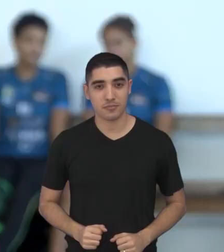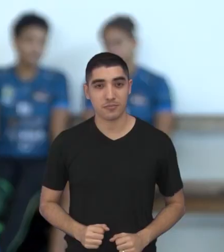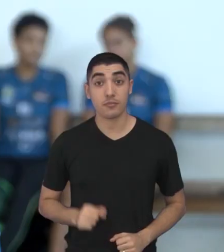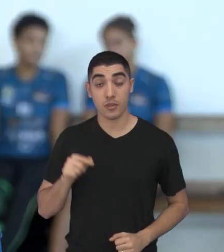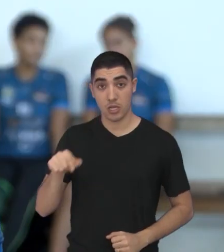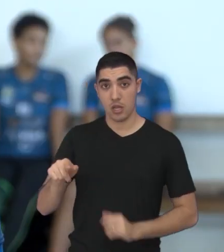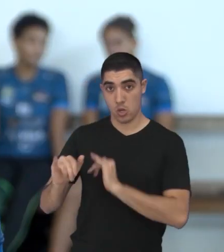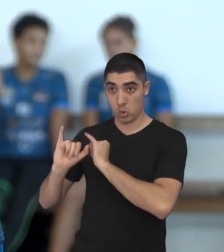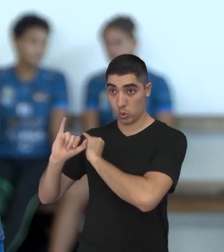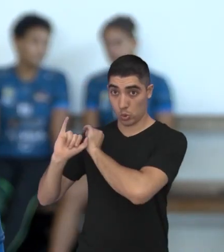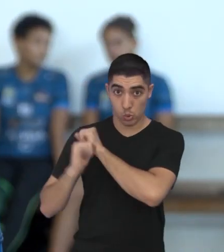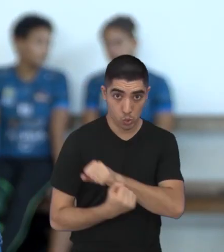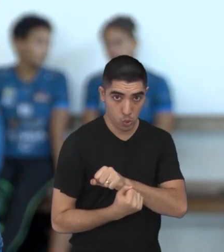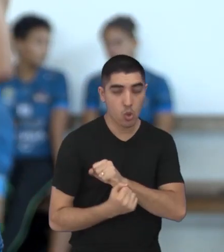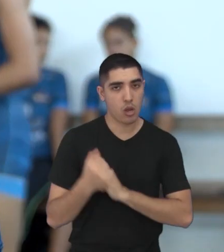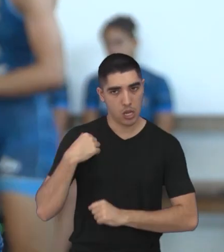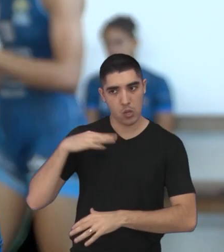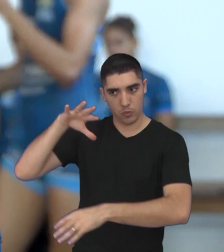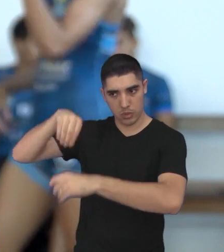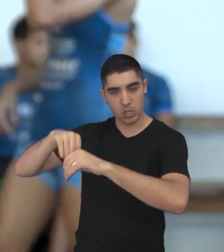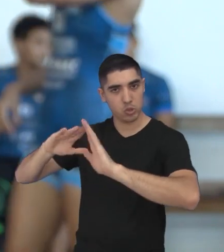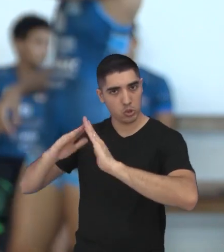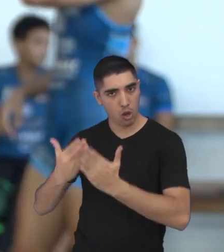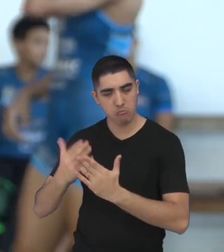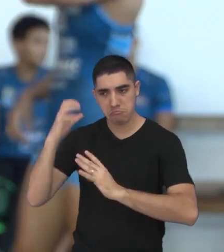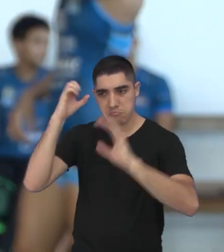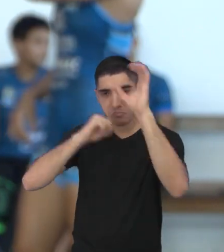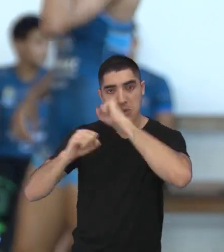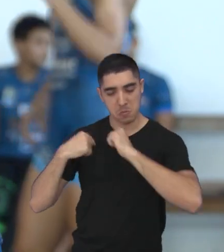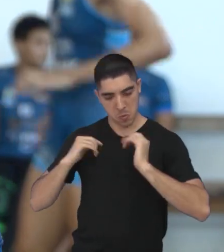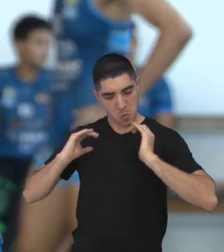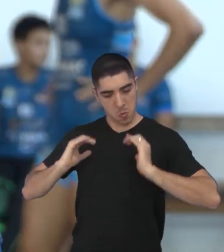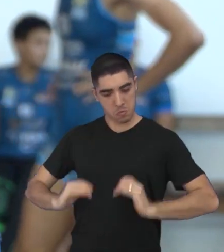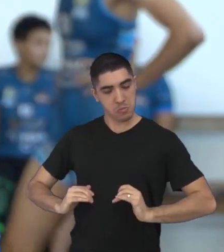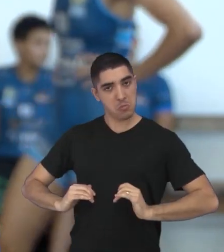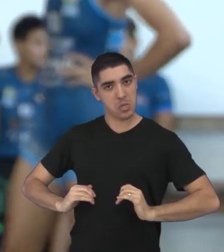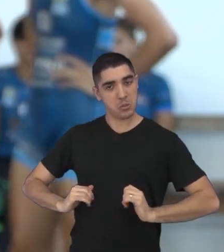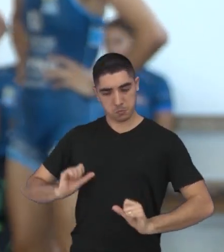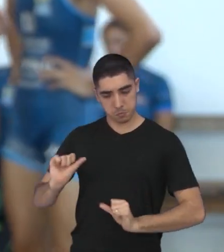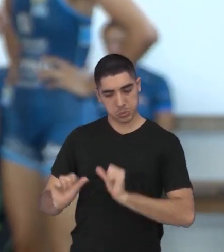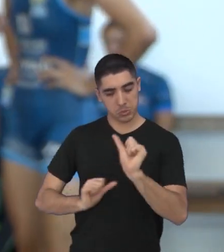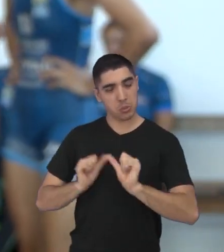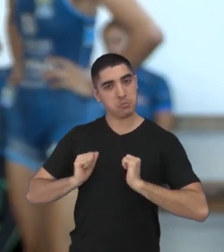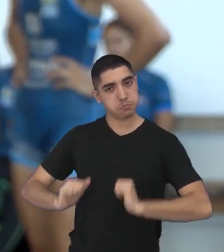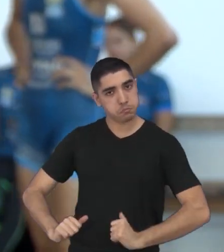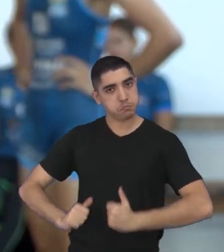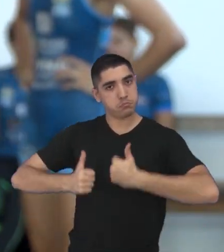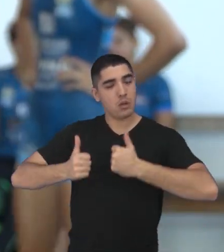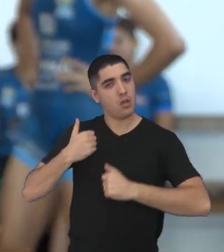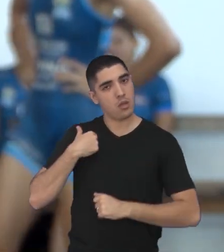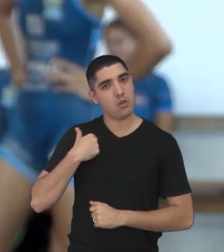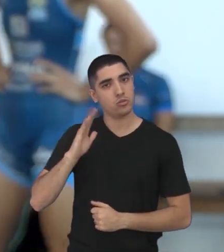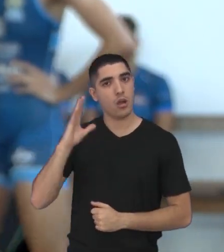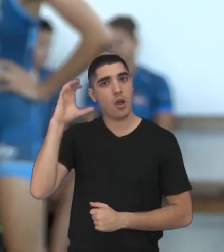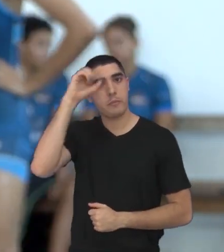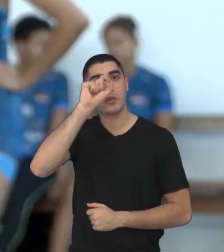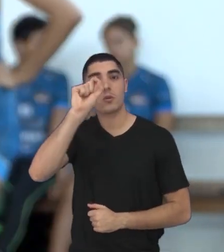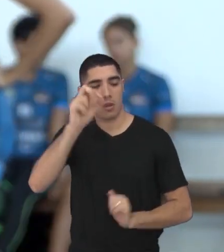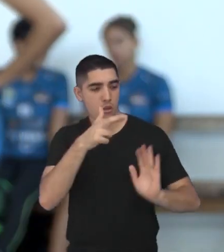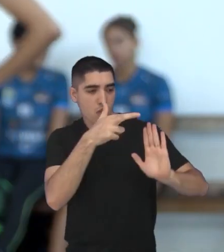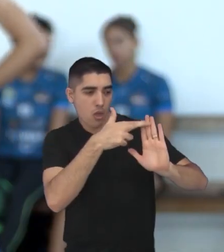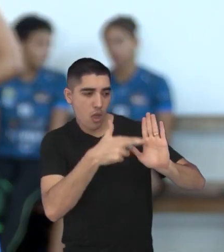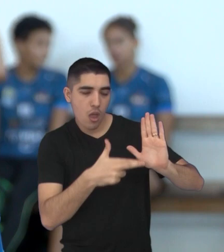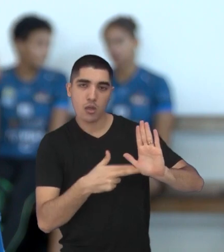transformação. Na parte do judô, né, eu tive uma grande diferença na escola, na parte de disciplina, né, que você tem que